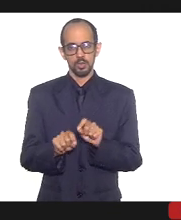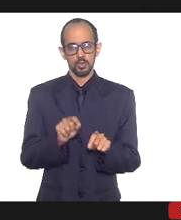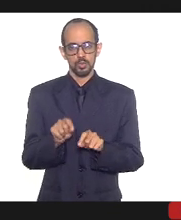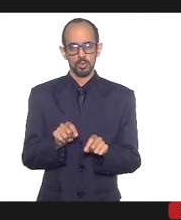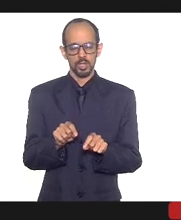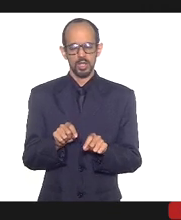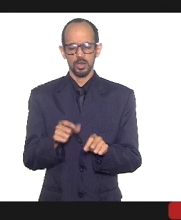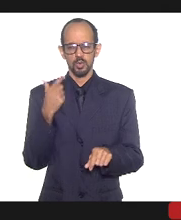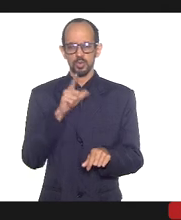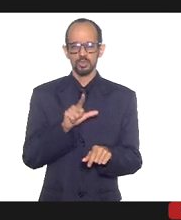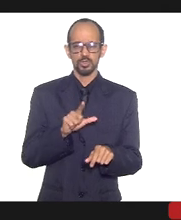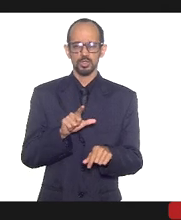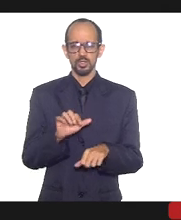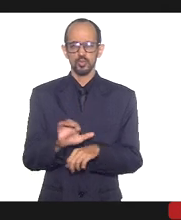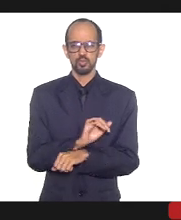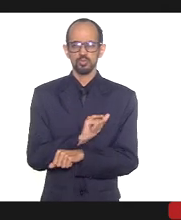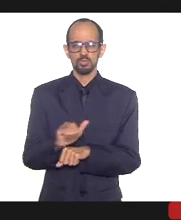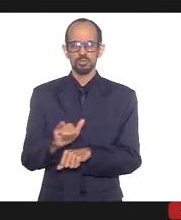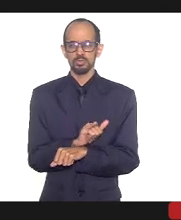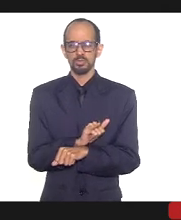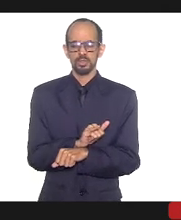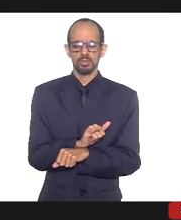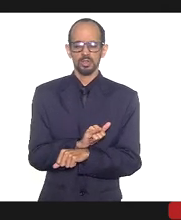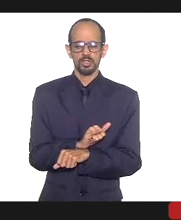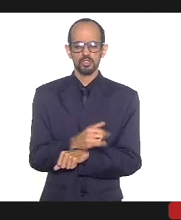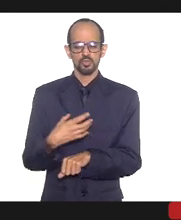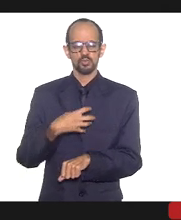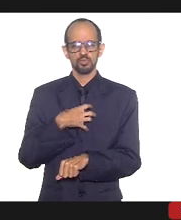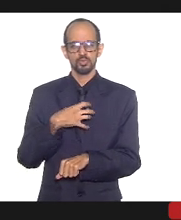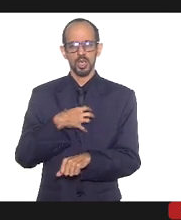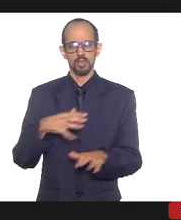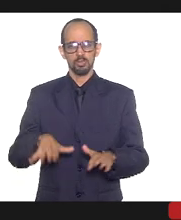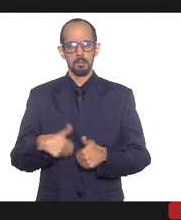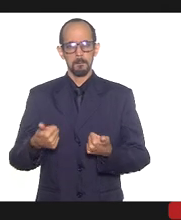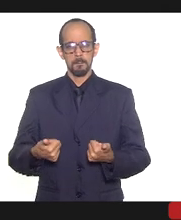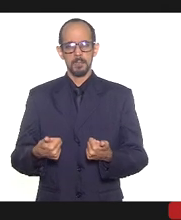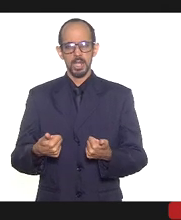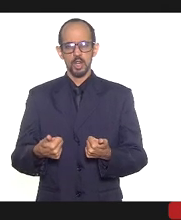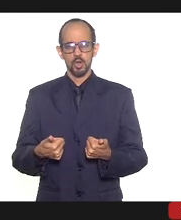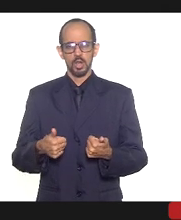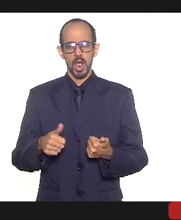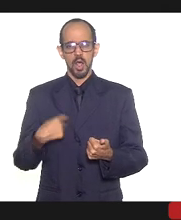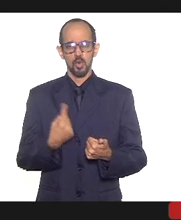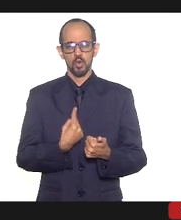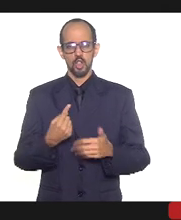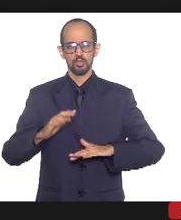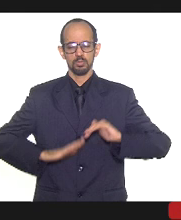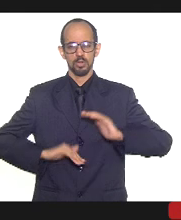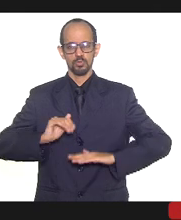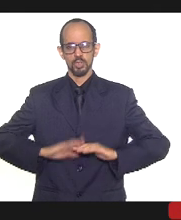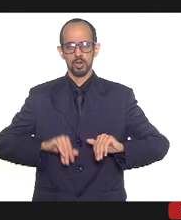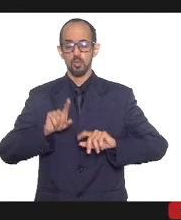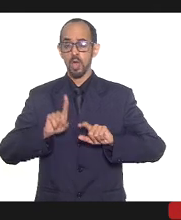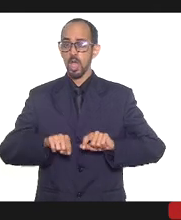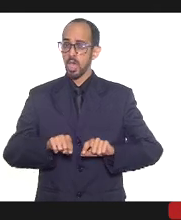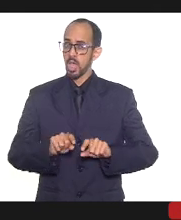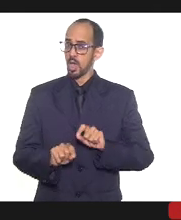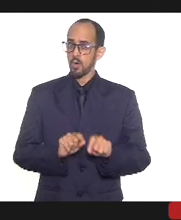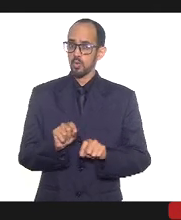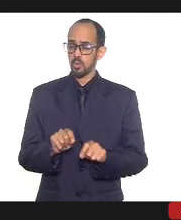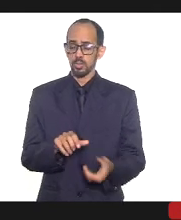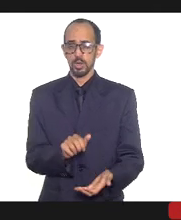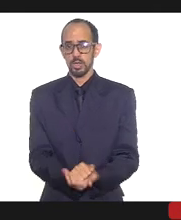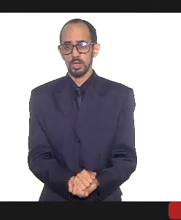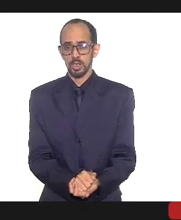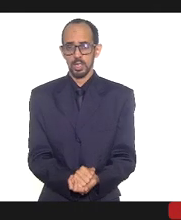e ter uma forma de melhora do nosso cargo, seria através